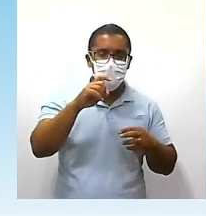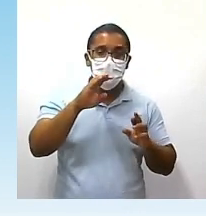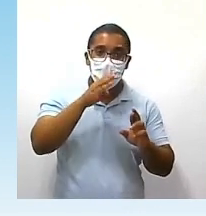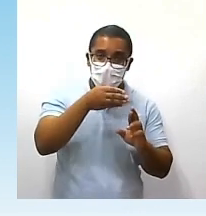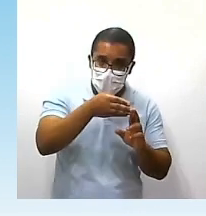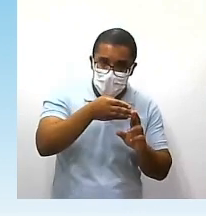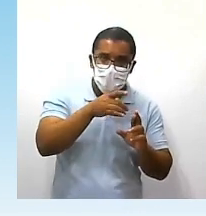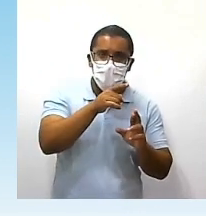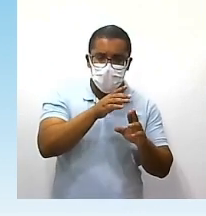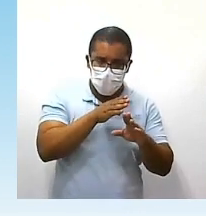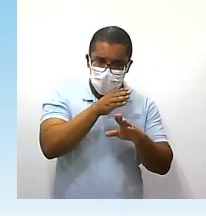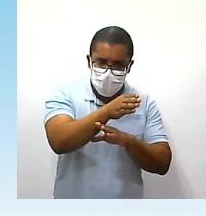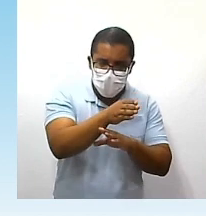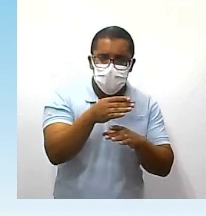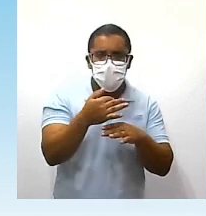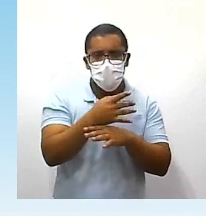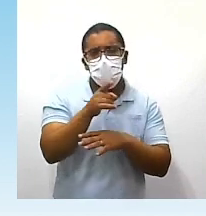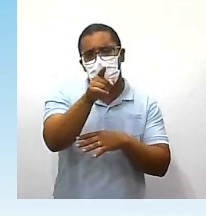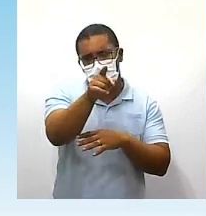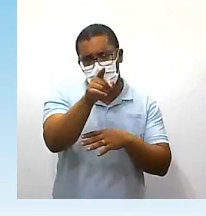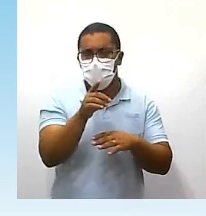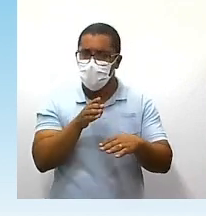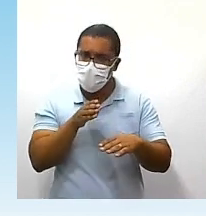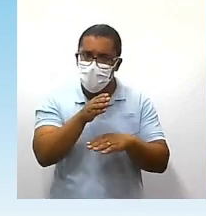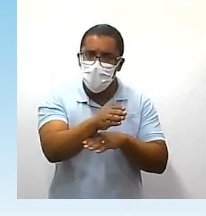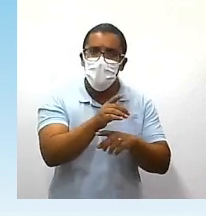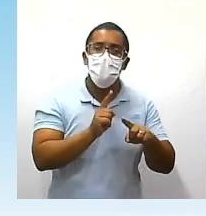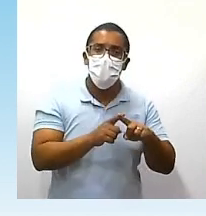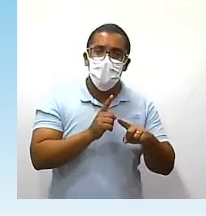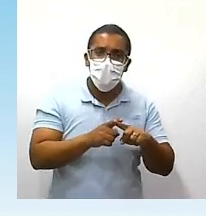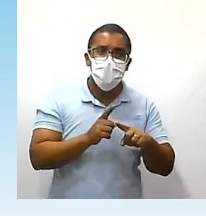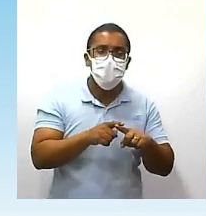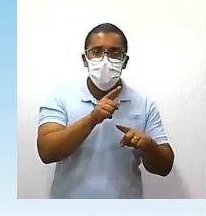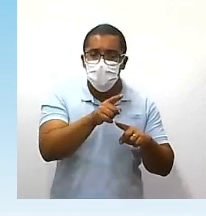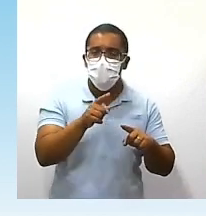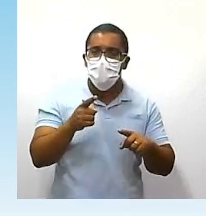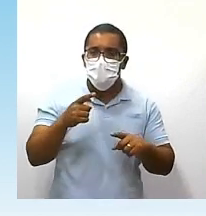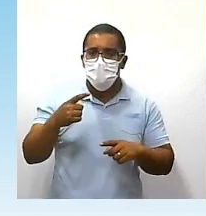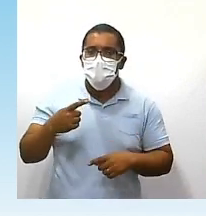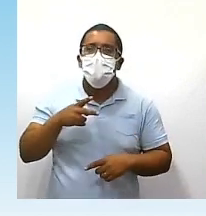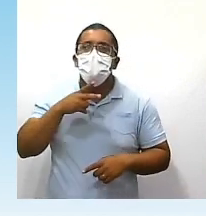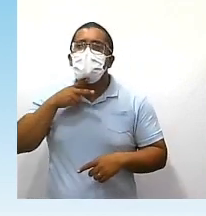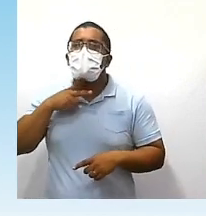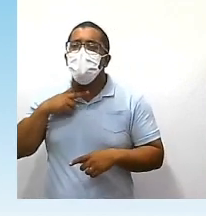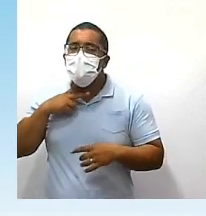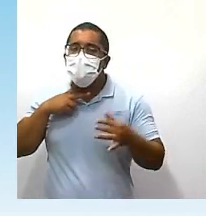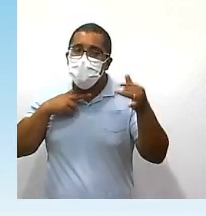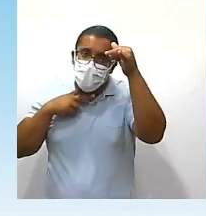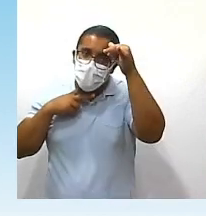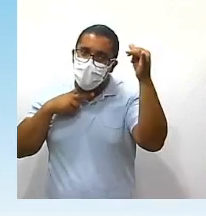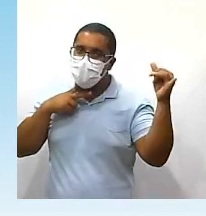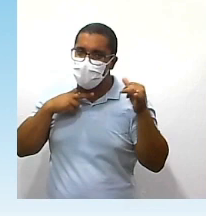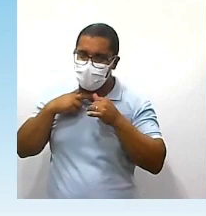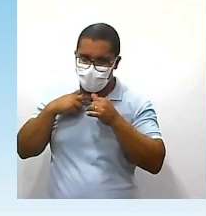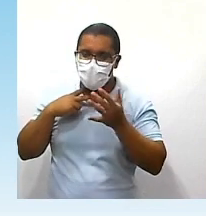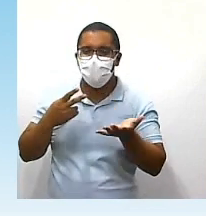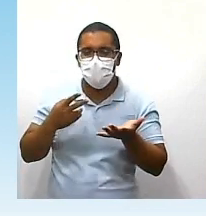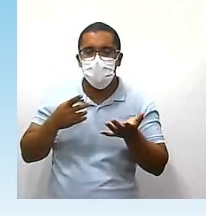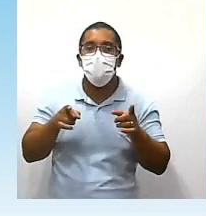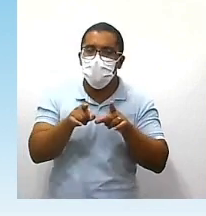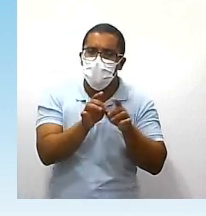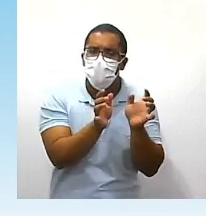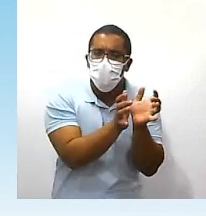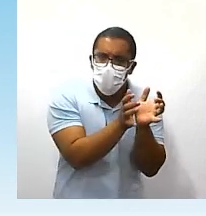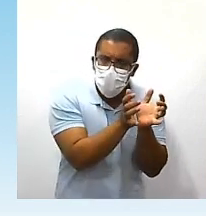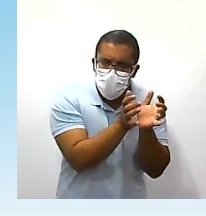na sua cidade. Esse tratamento ele tem que ser contra a dependência química e também contar com uma